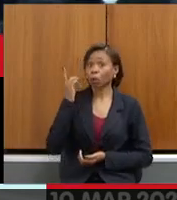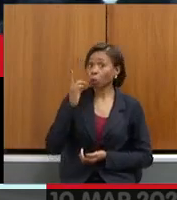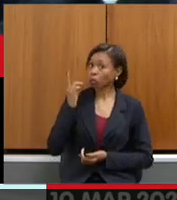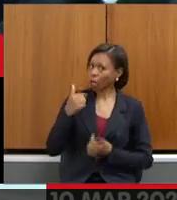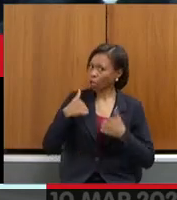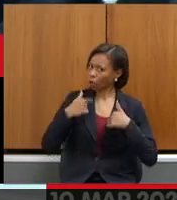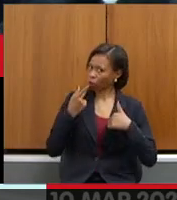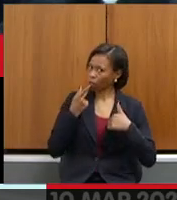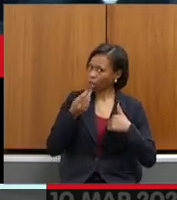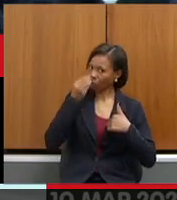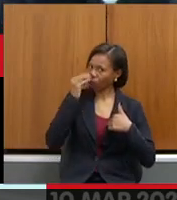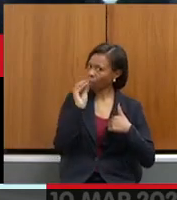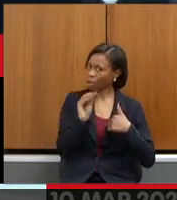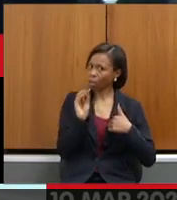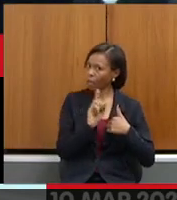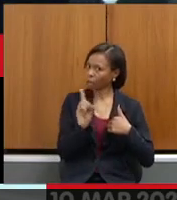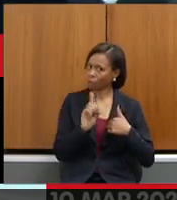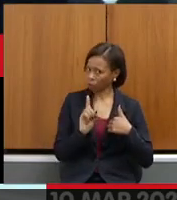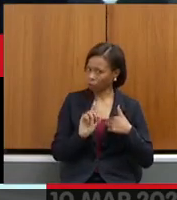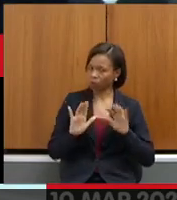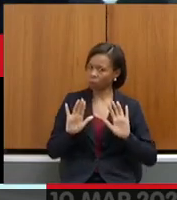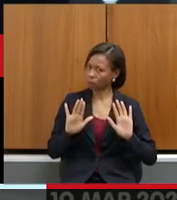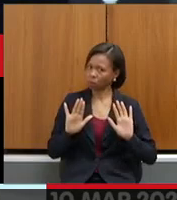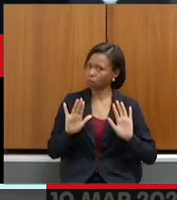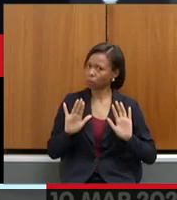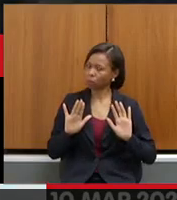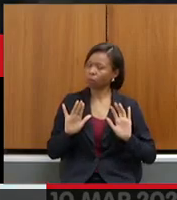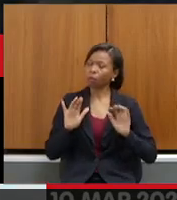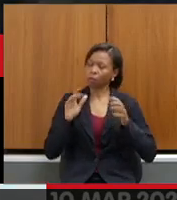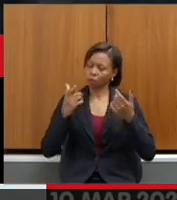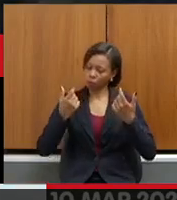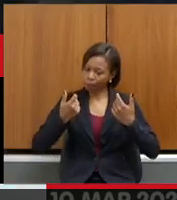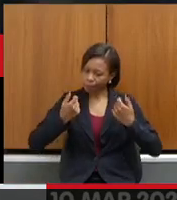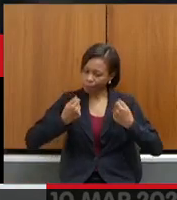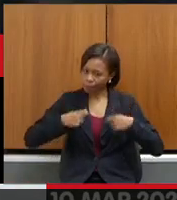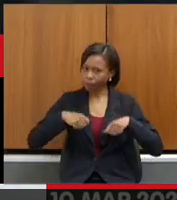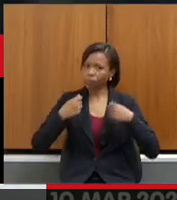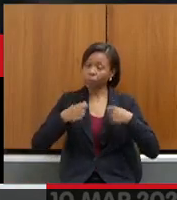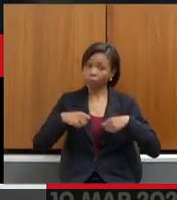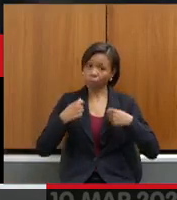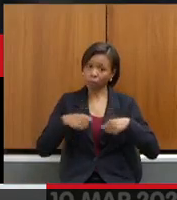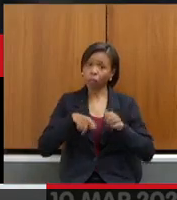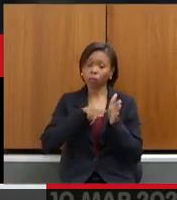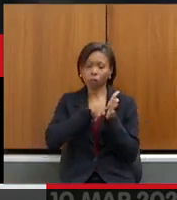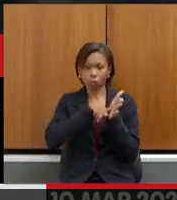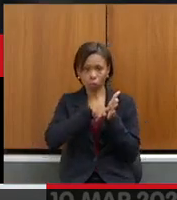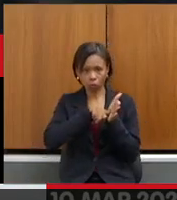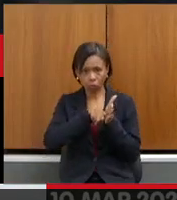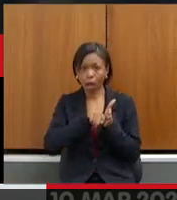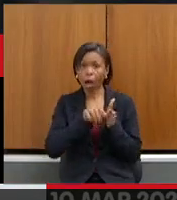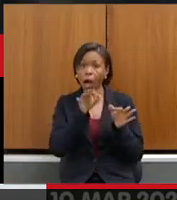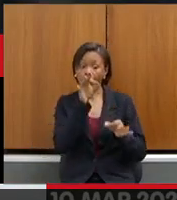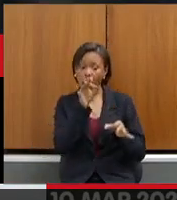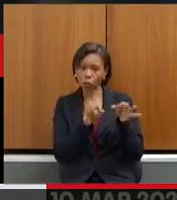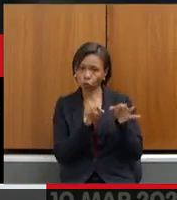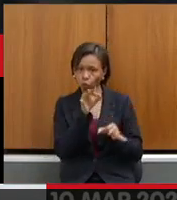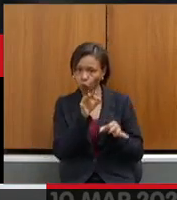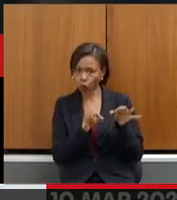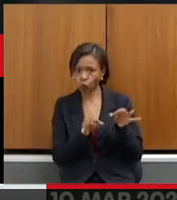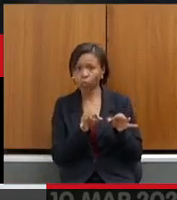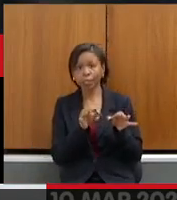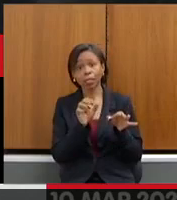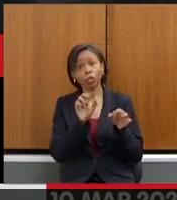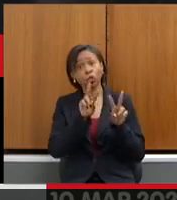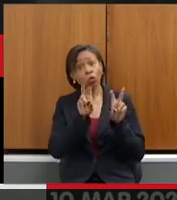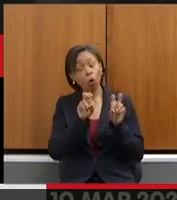forma nenhuma eu falei legal né Eu preciso efetivamente consultar Assessoria Jurídica a respeito do